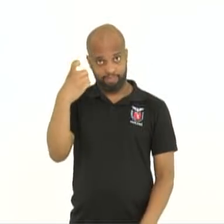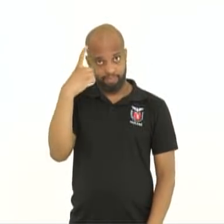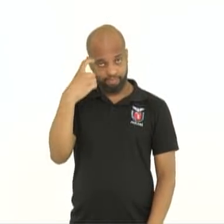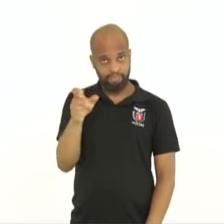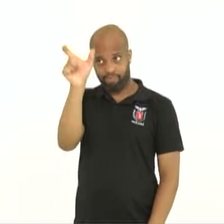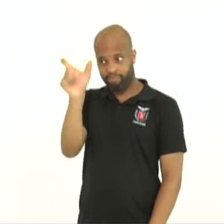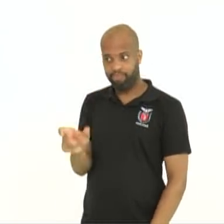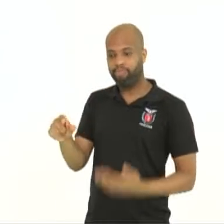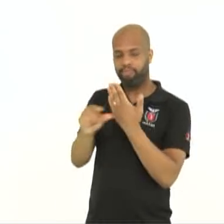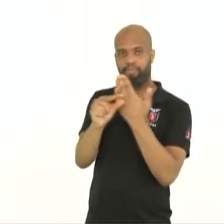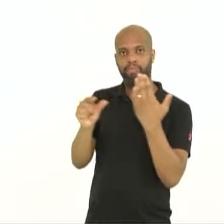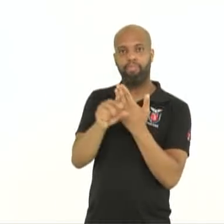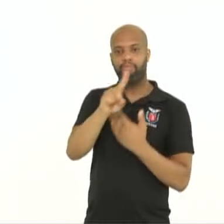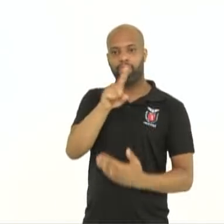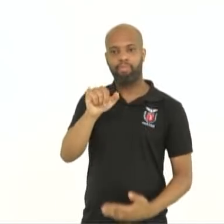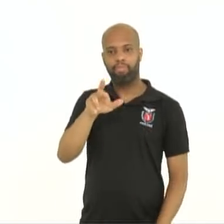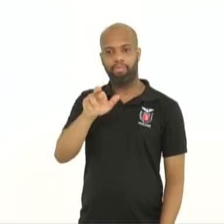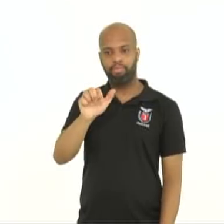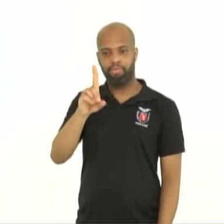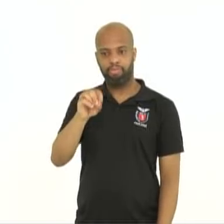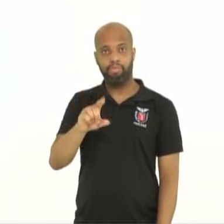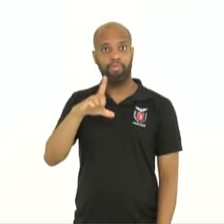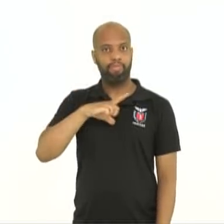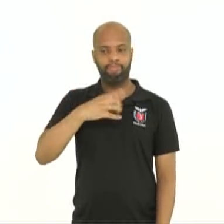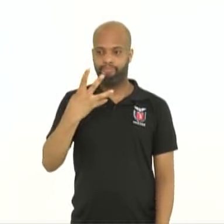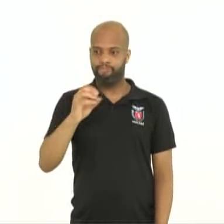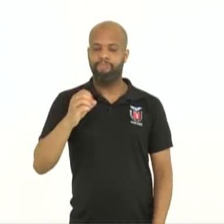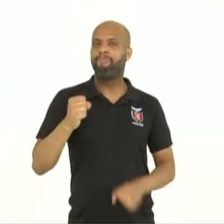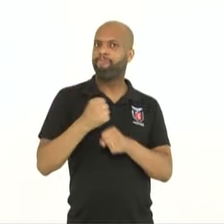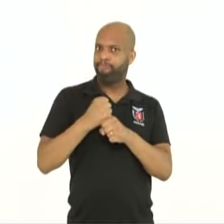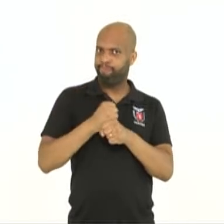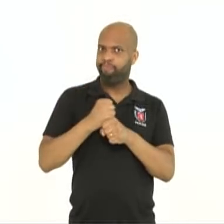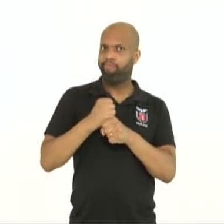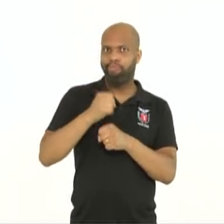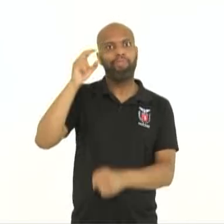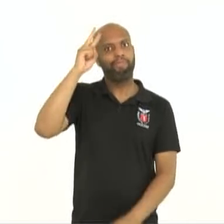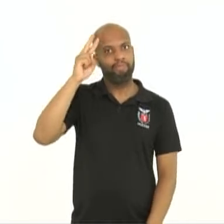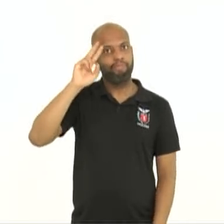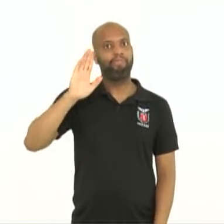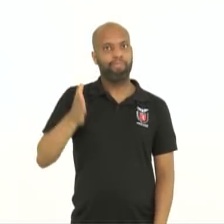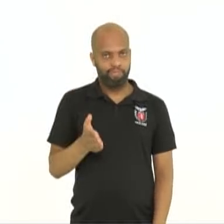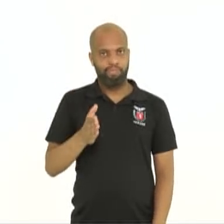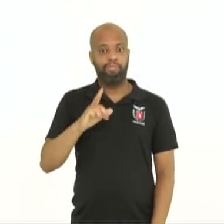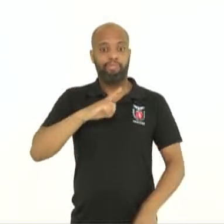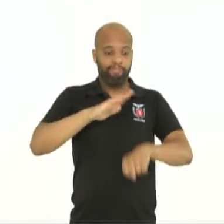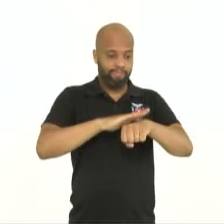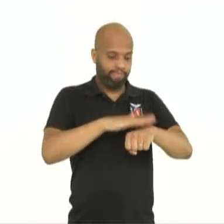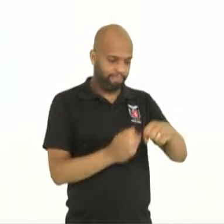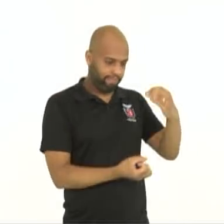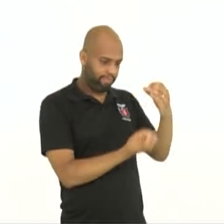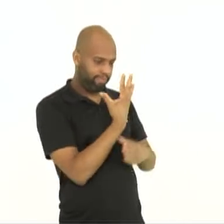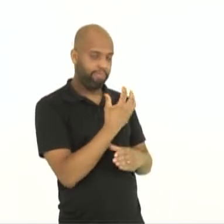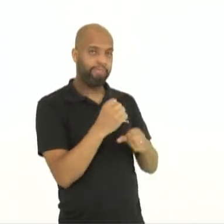cartunista Ziraldo está comemorando seus 40 anos de história. Desde a sua criação